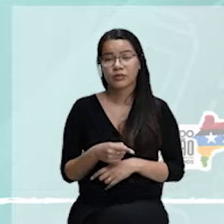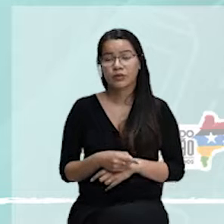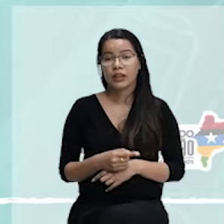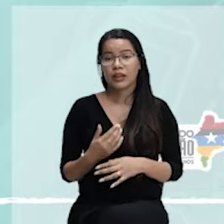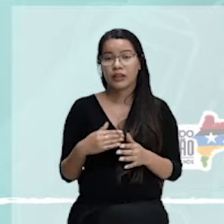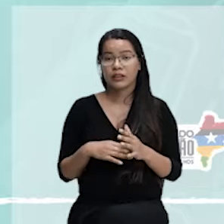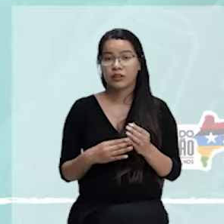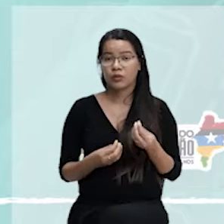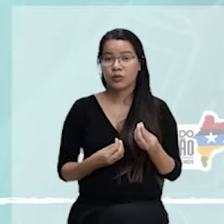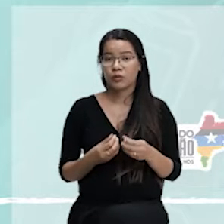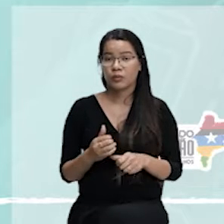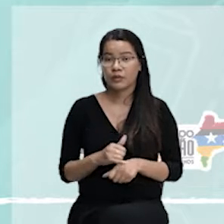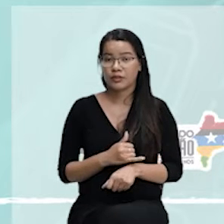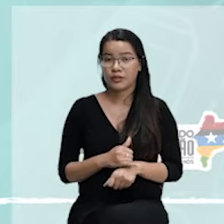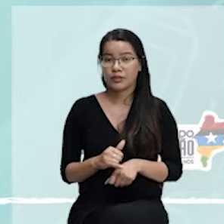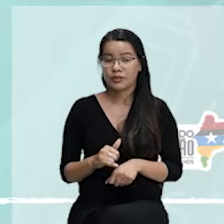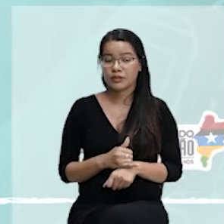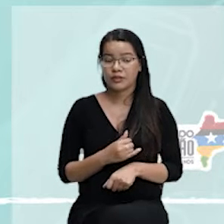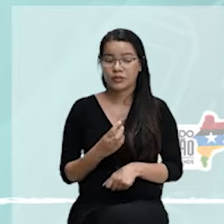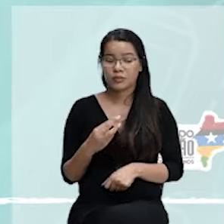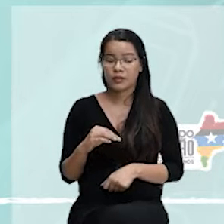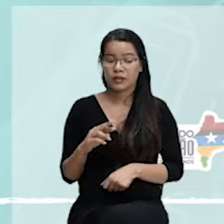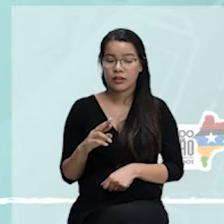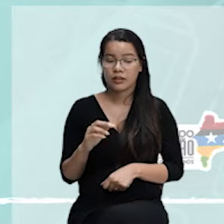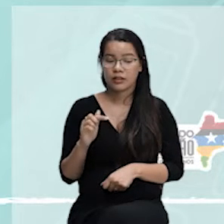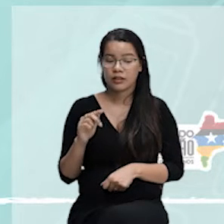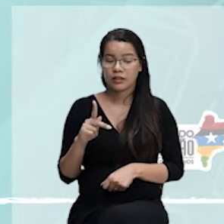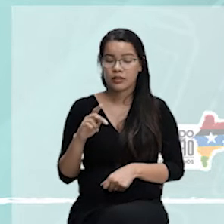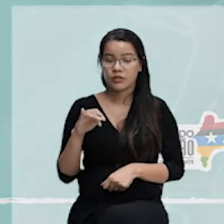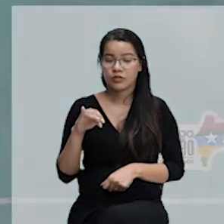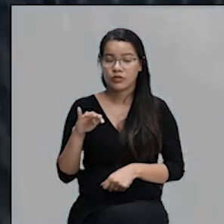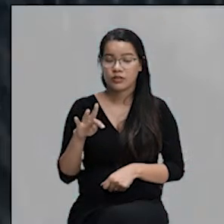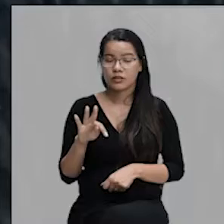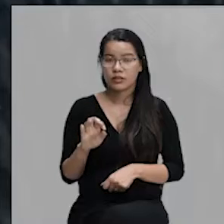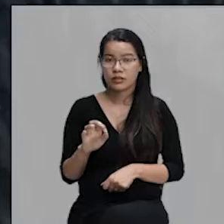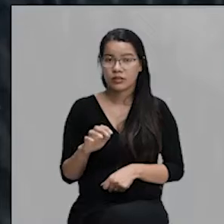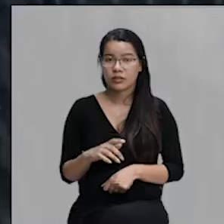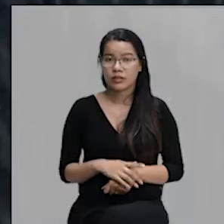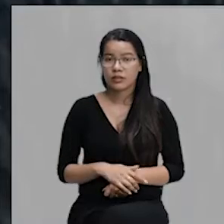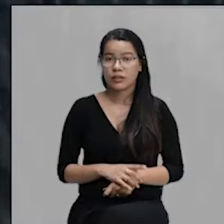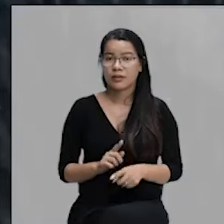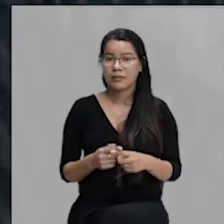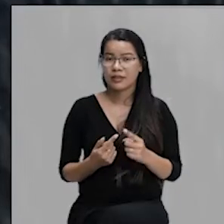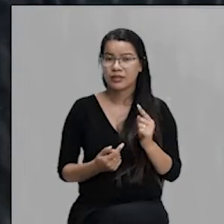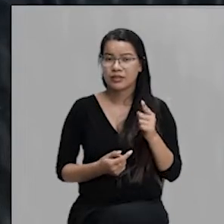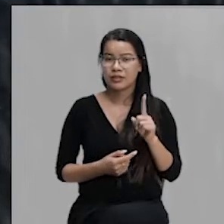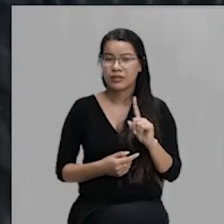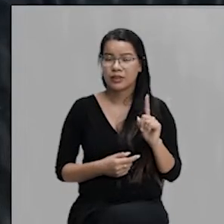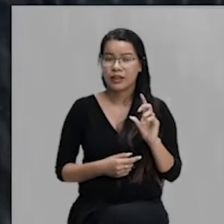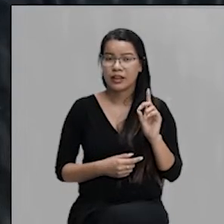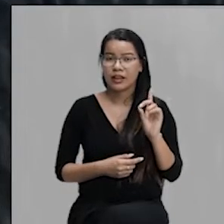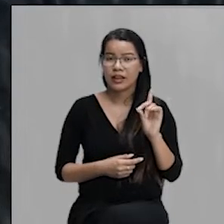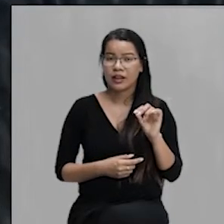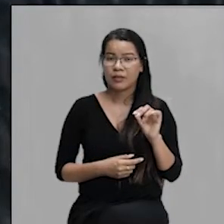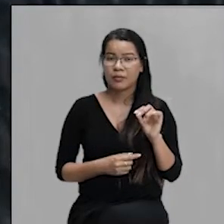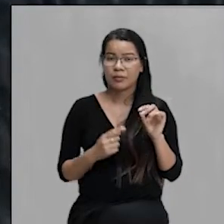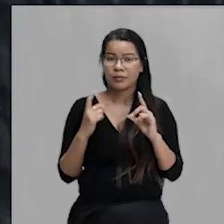como estratégia de marketing também, de apelo ao consumidor, mas só que isso não é ainda uma